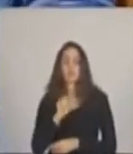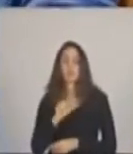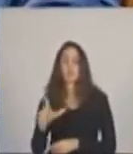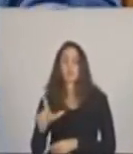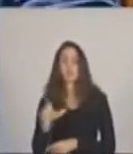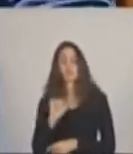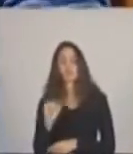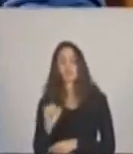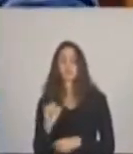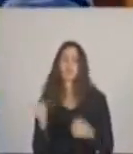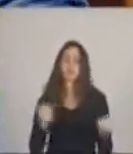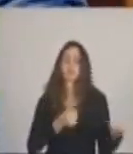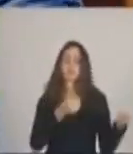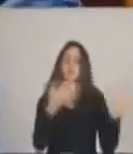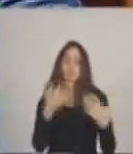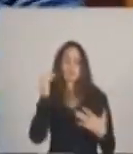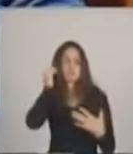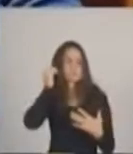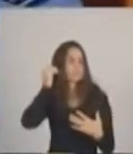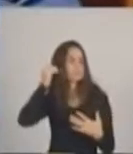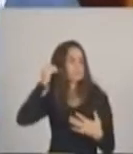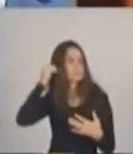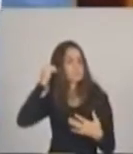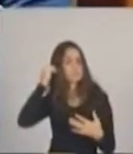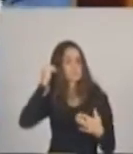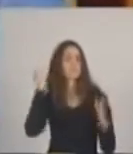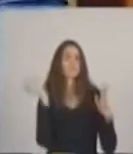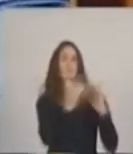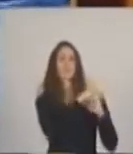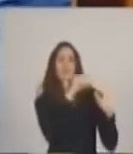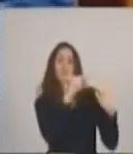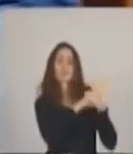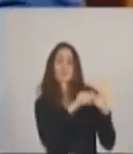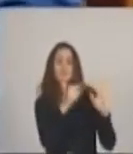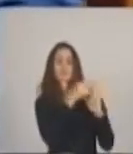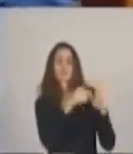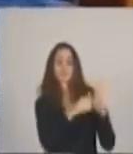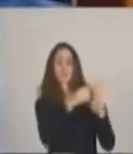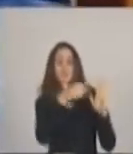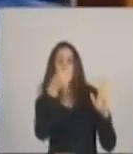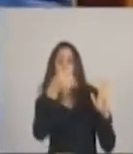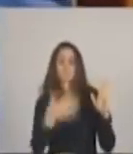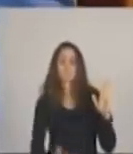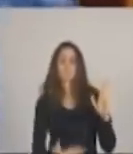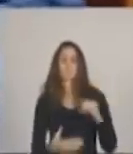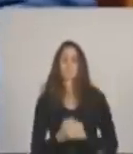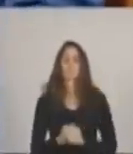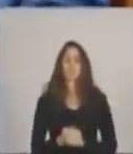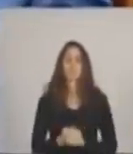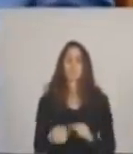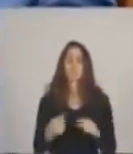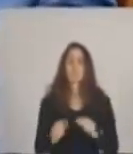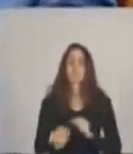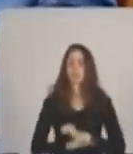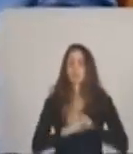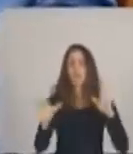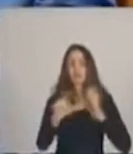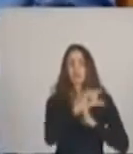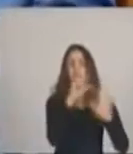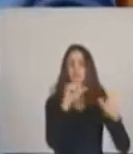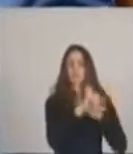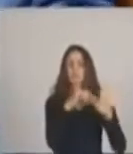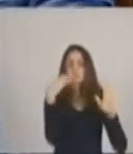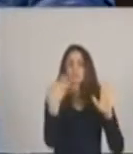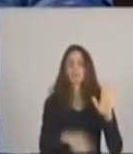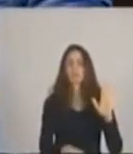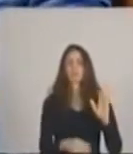puder apresentar com os dois artigos, e aí tem o meu compromisso de relatar a favor, até porque aqui está claro que esses dois artigos não têm nenhum tipo